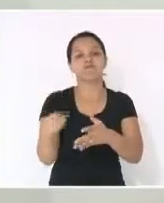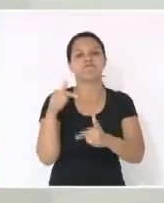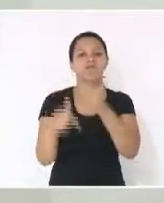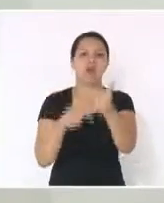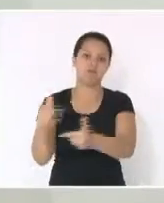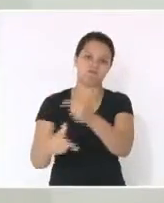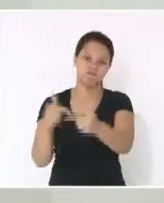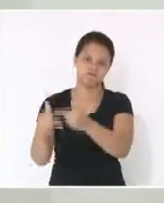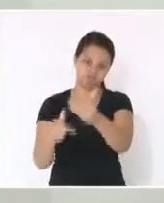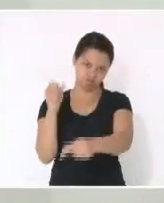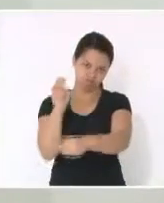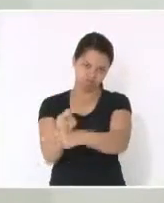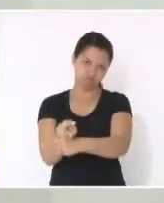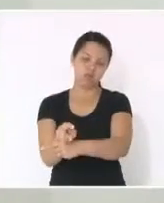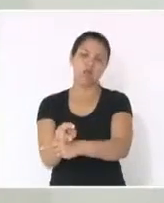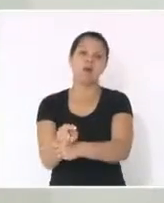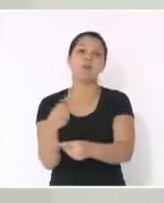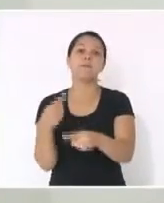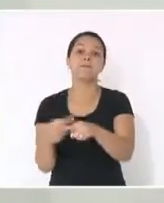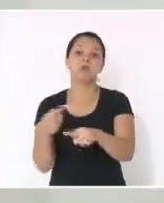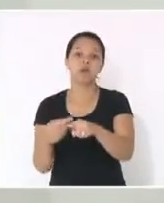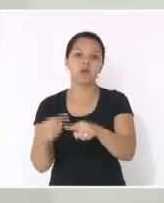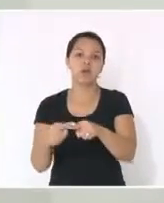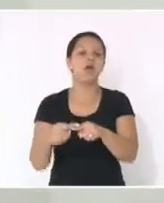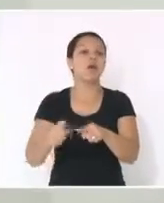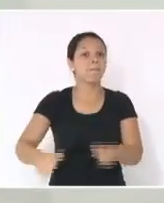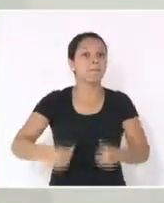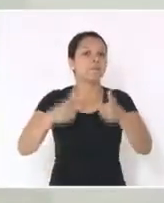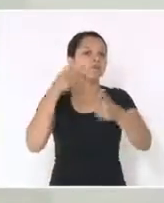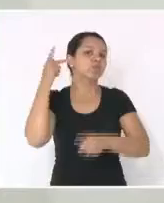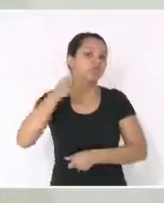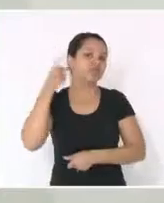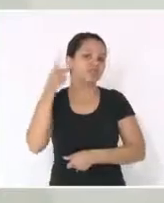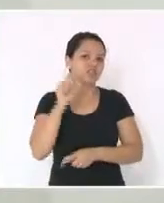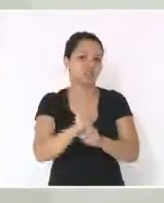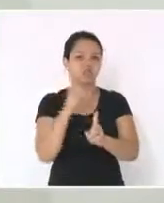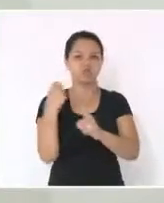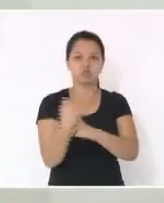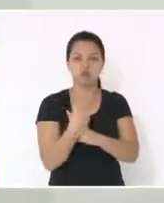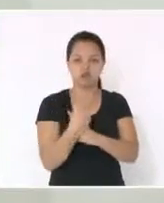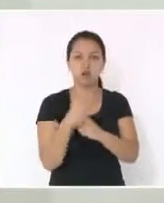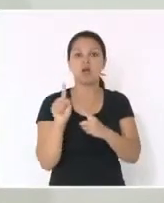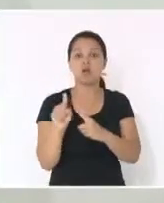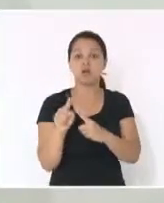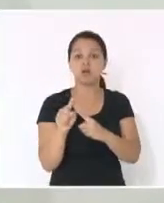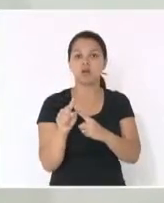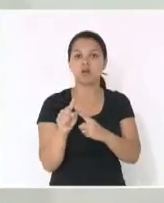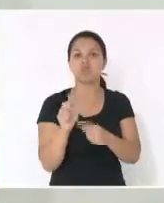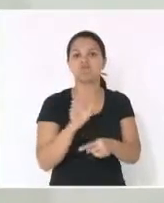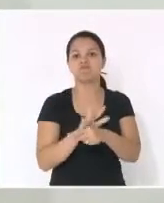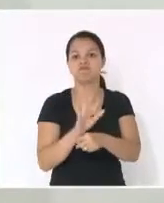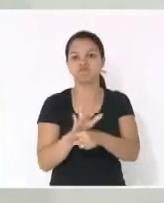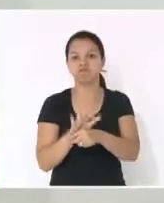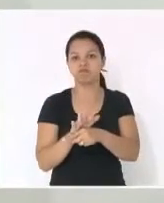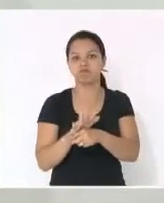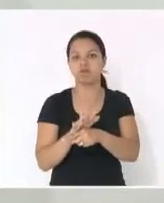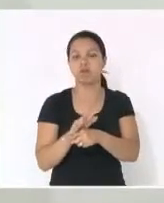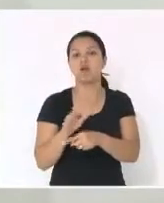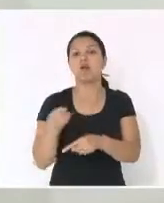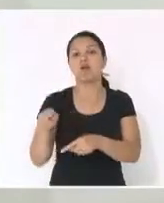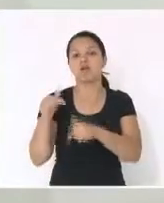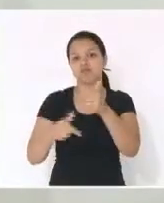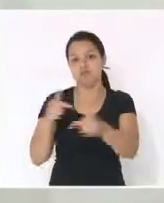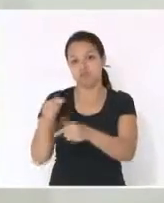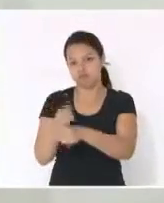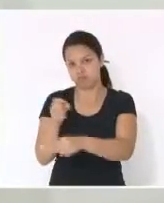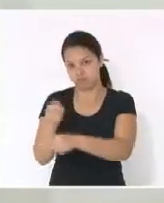política social que o estado pode ter é de preservação e de abertura de postos de emprego e aí